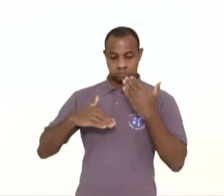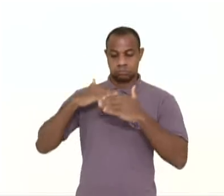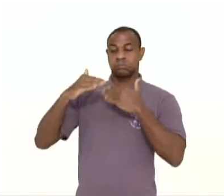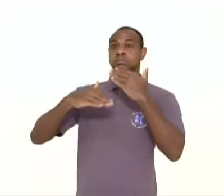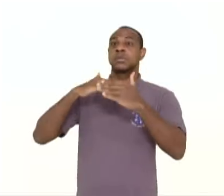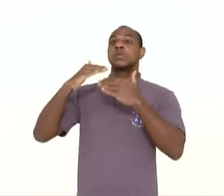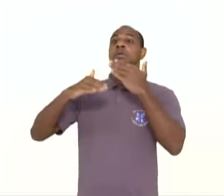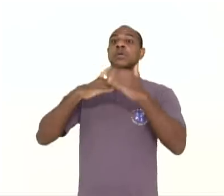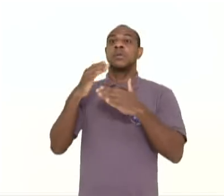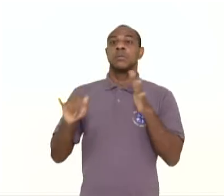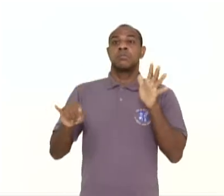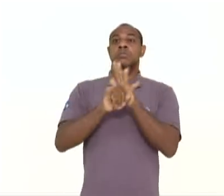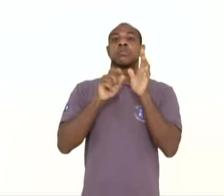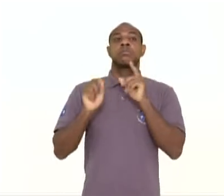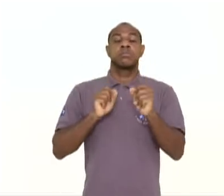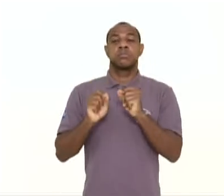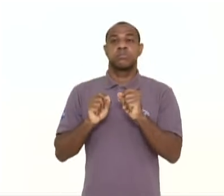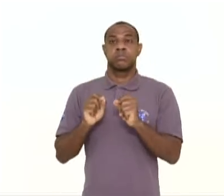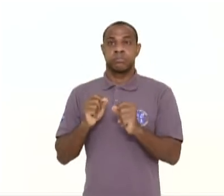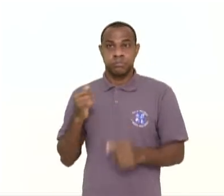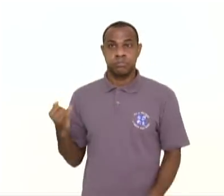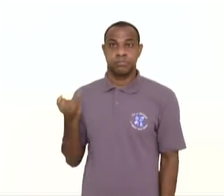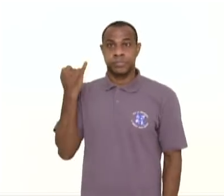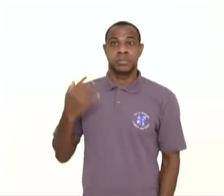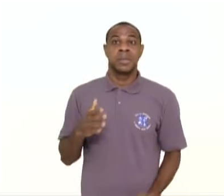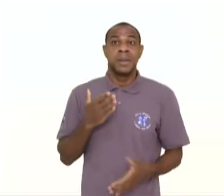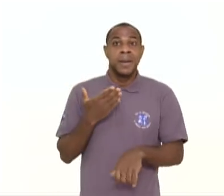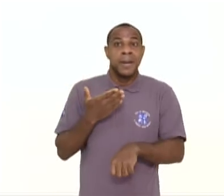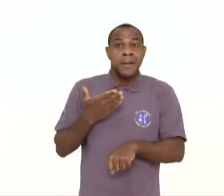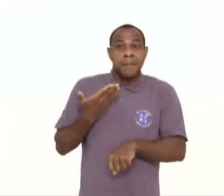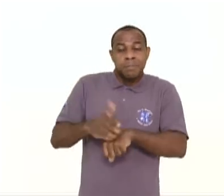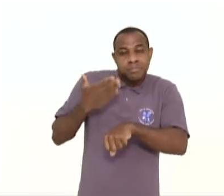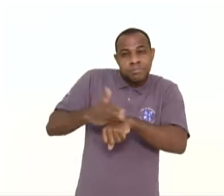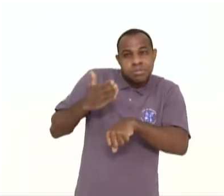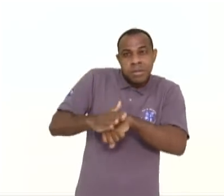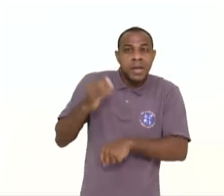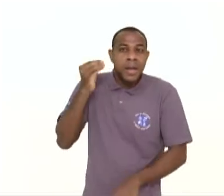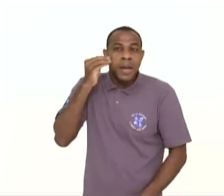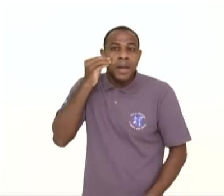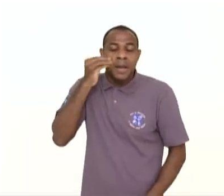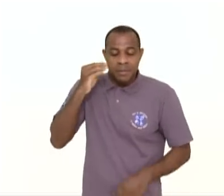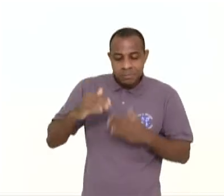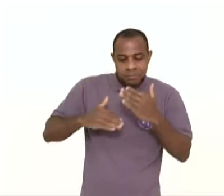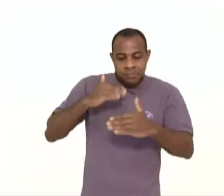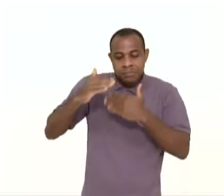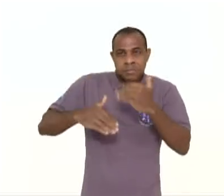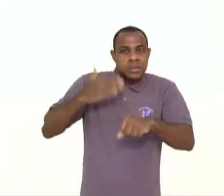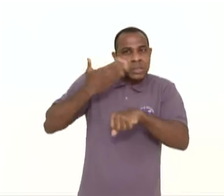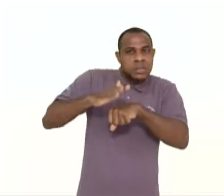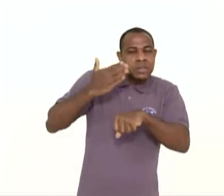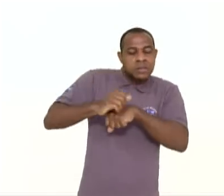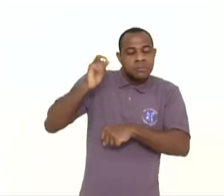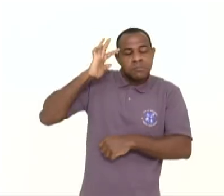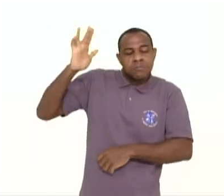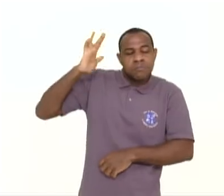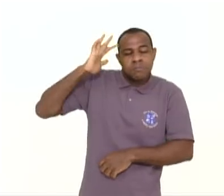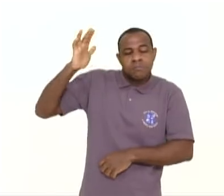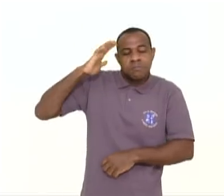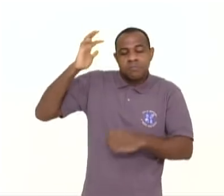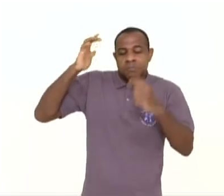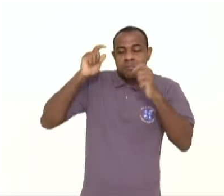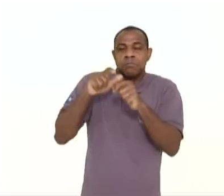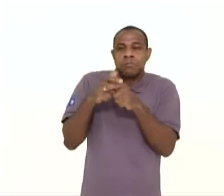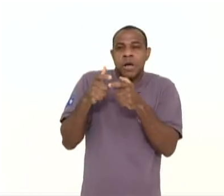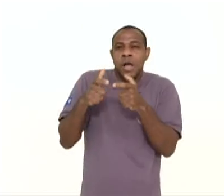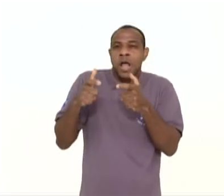de forma singular. Quanto mais experiências forem praticadas, mais exercitamos a imaginação, criando e atribuindo sentidos